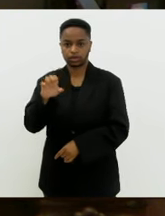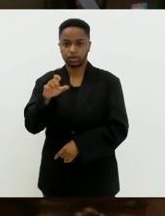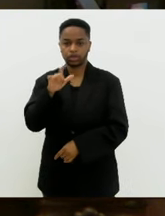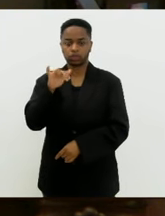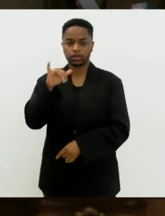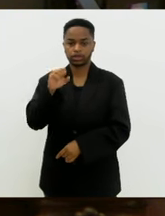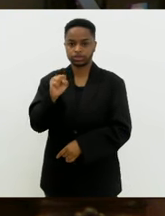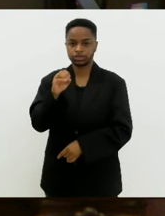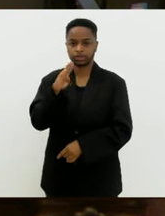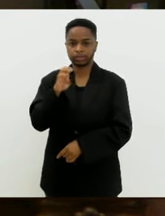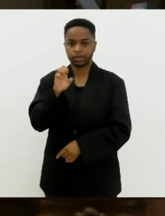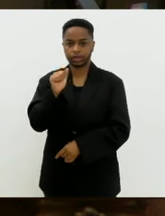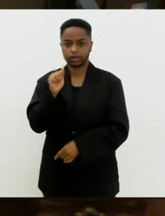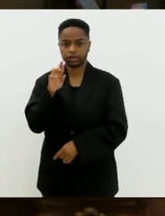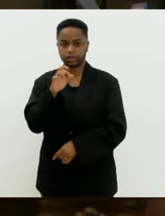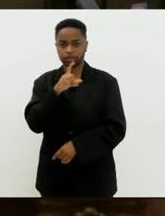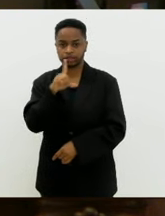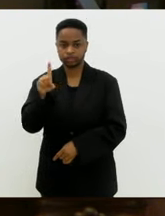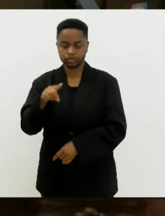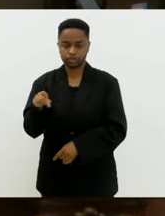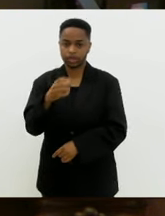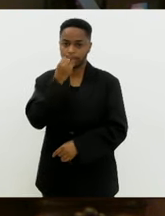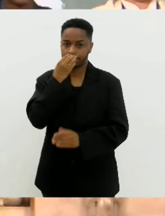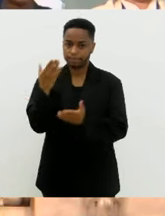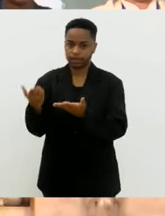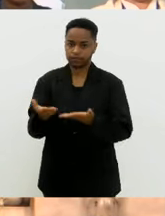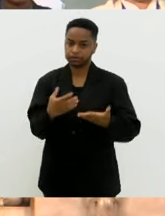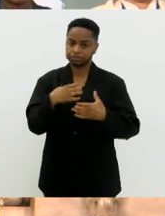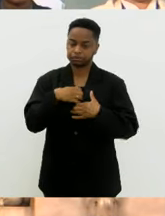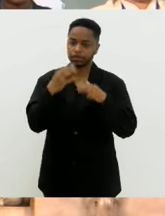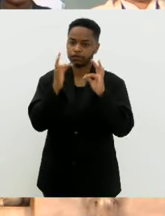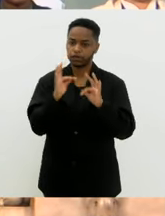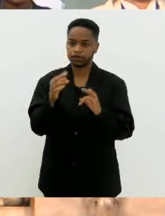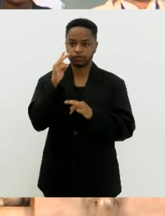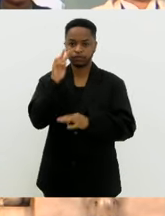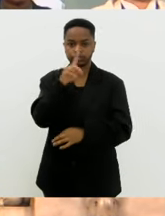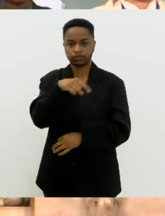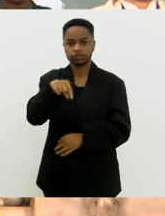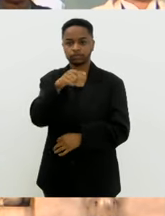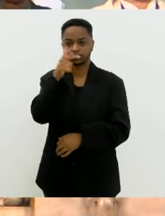Brum. Sejam bem-vindas, muito feliz em vê-los aqui novamente.